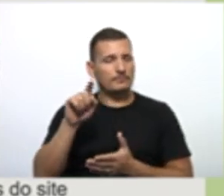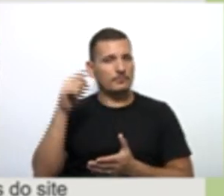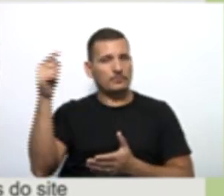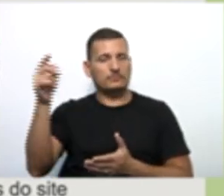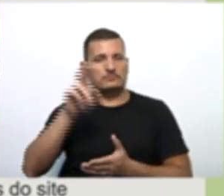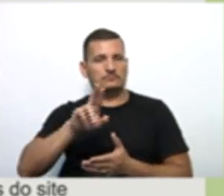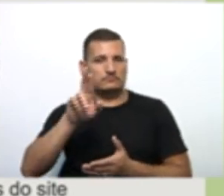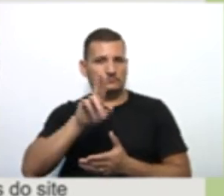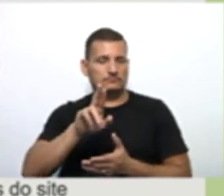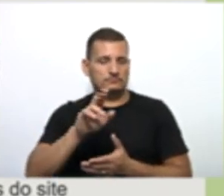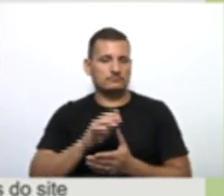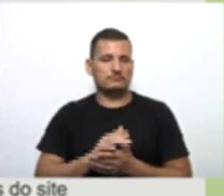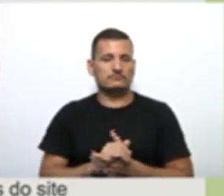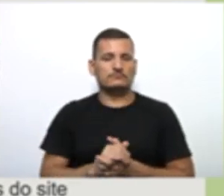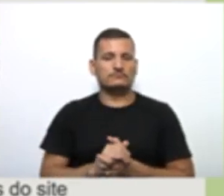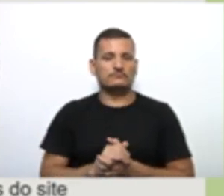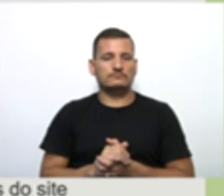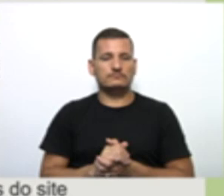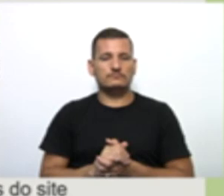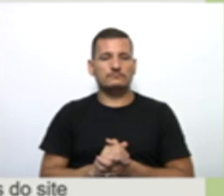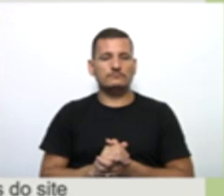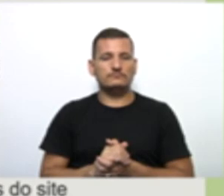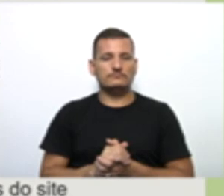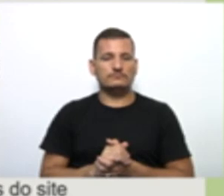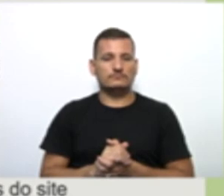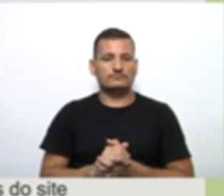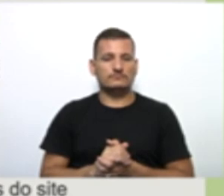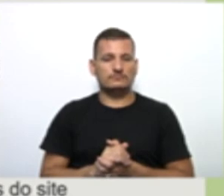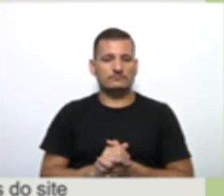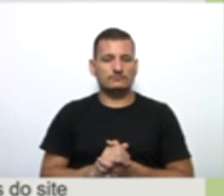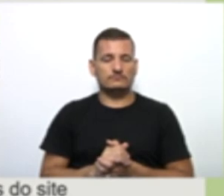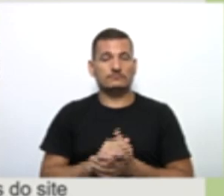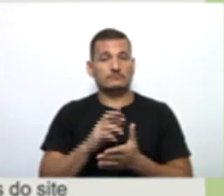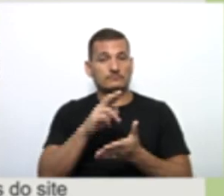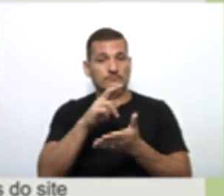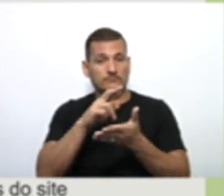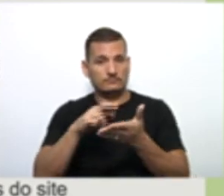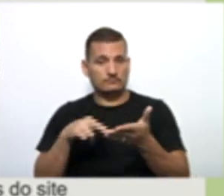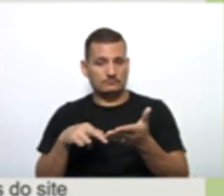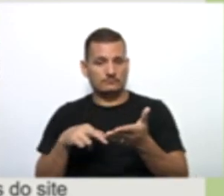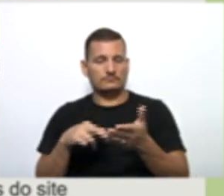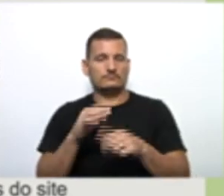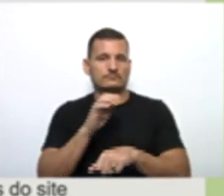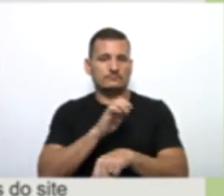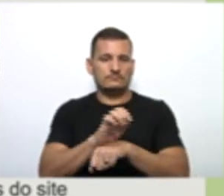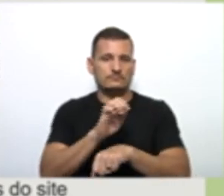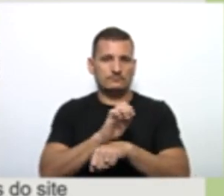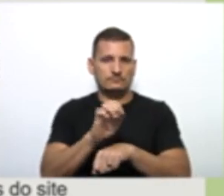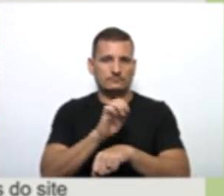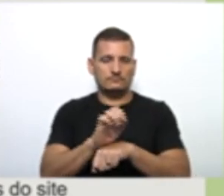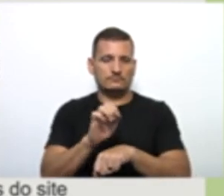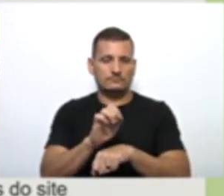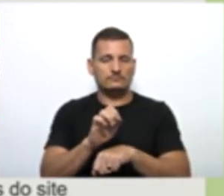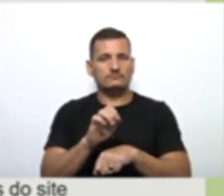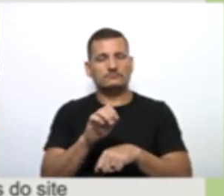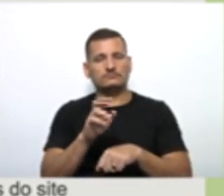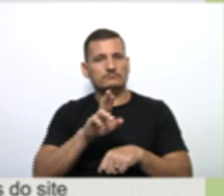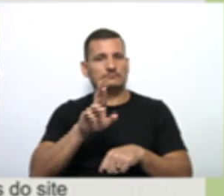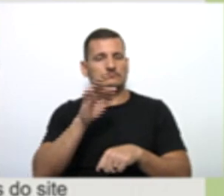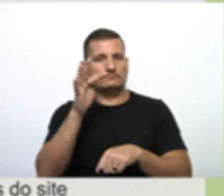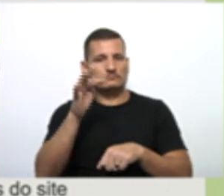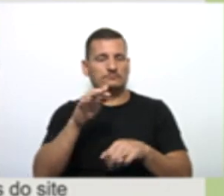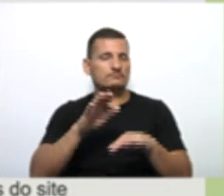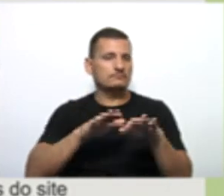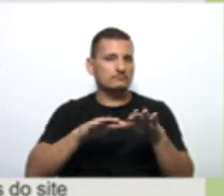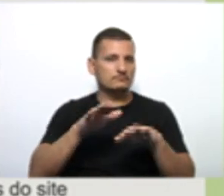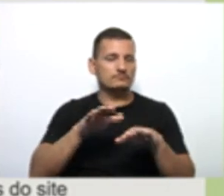em outras situações que não necessariamente na nossa disciplina, como o relatório de estágio e talvez como o